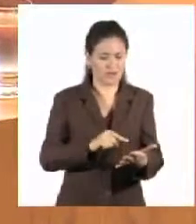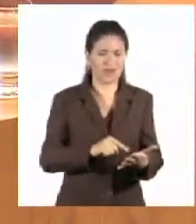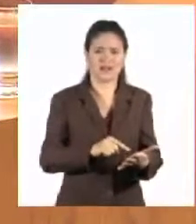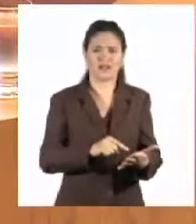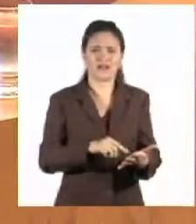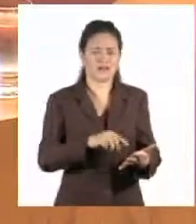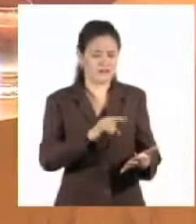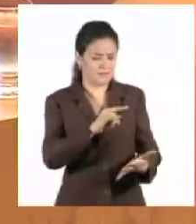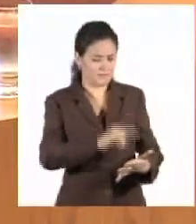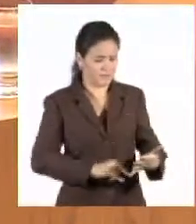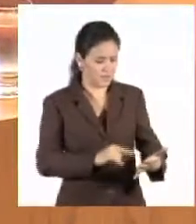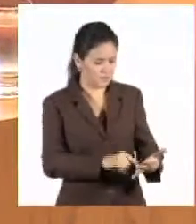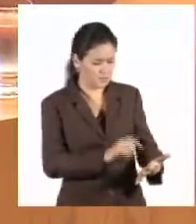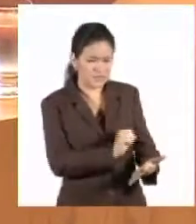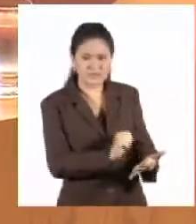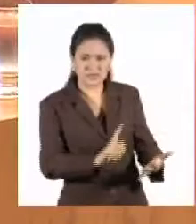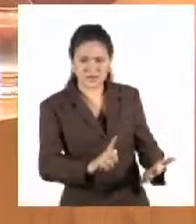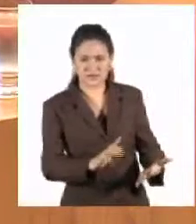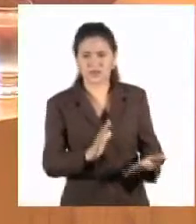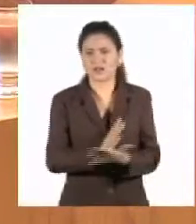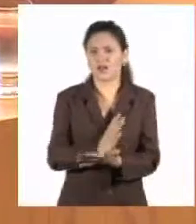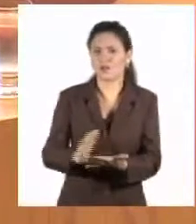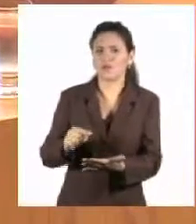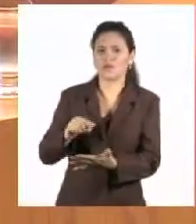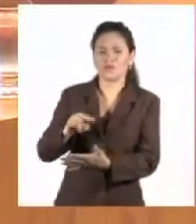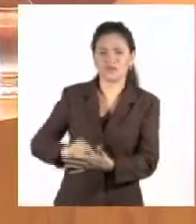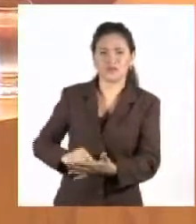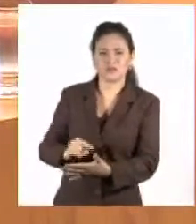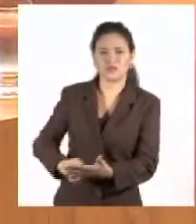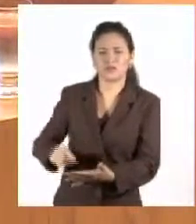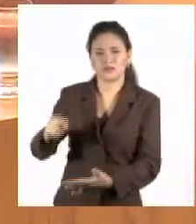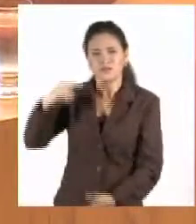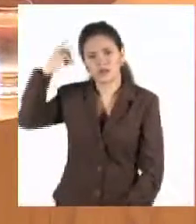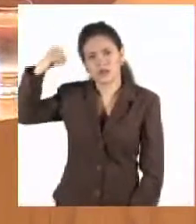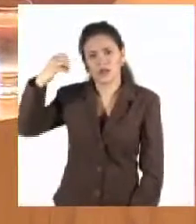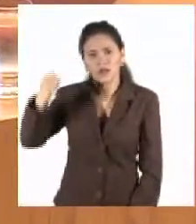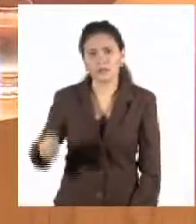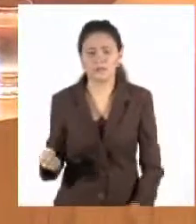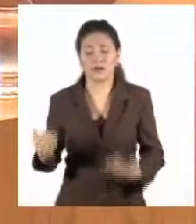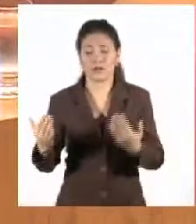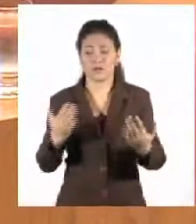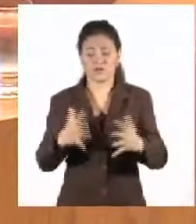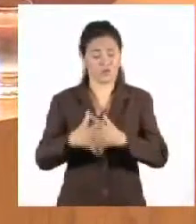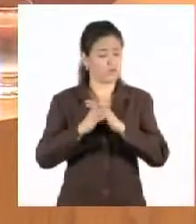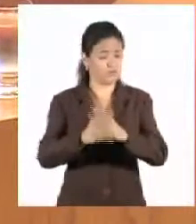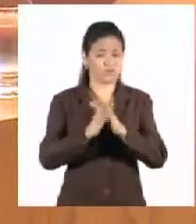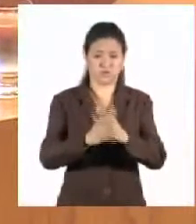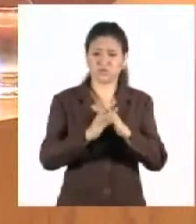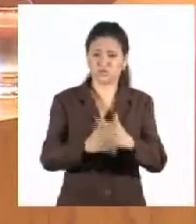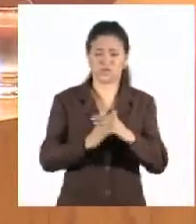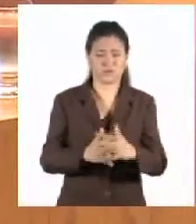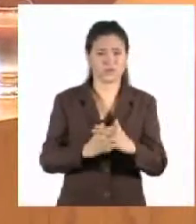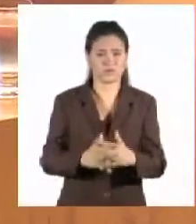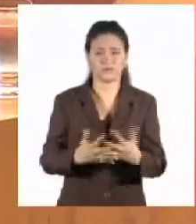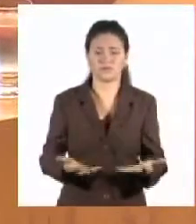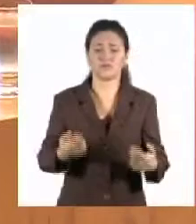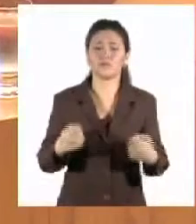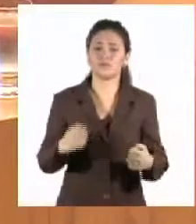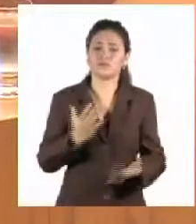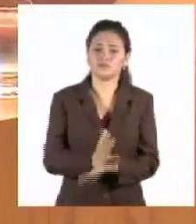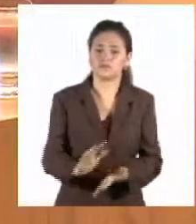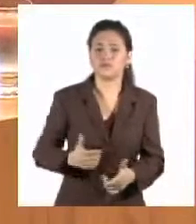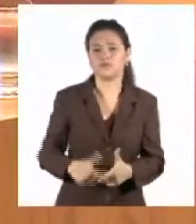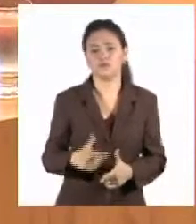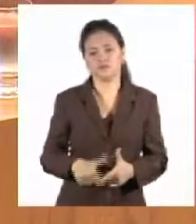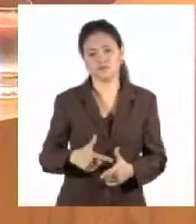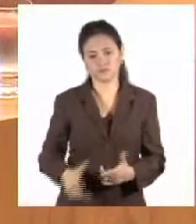está localizado. Então, é isso que nós precisamos definir. Então, essa condição, desde a ementa, nós sugerimos essa